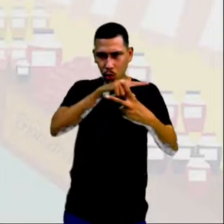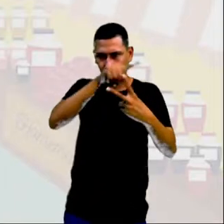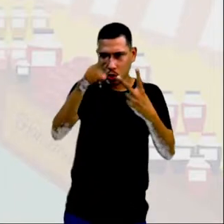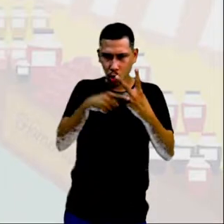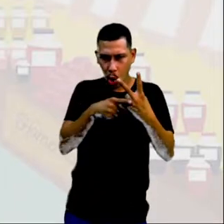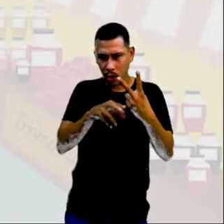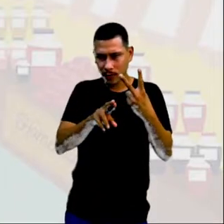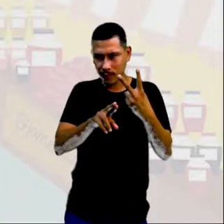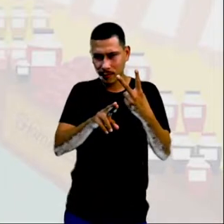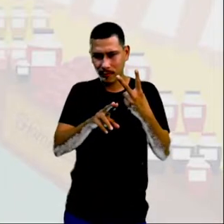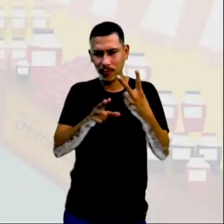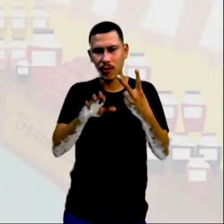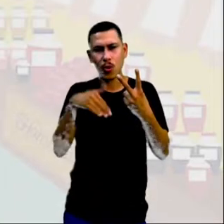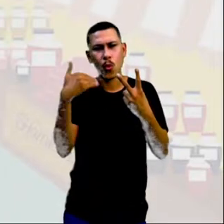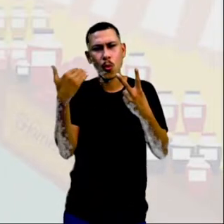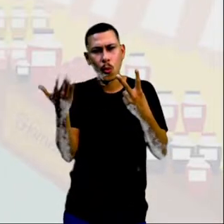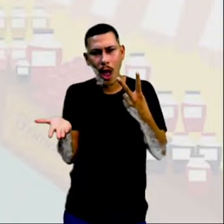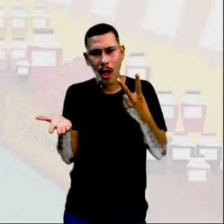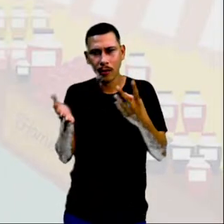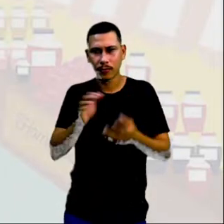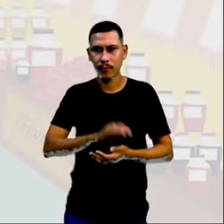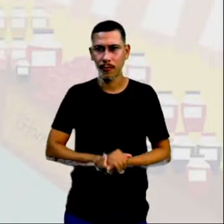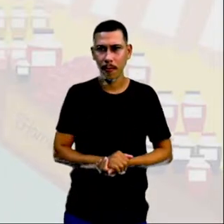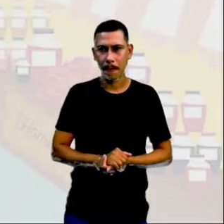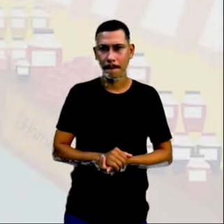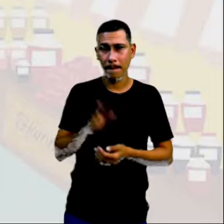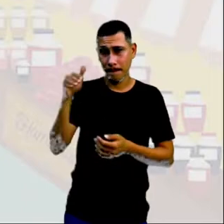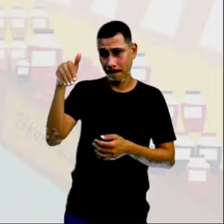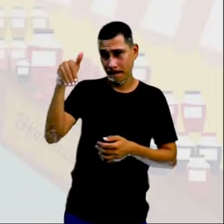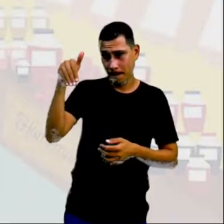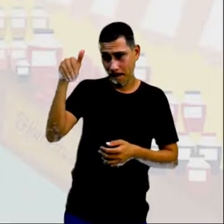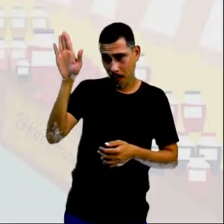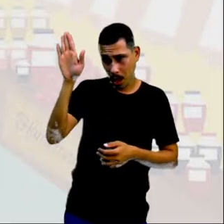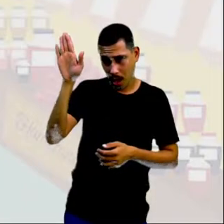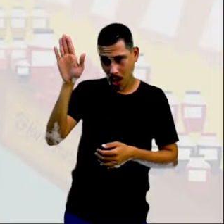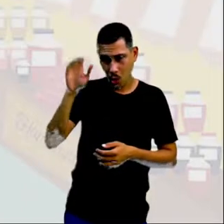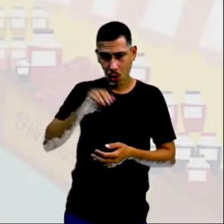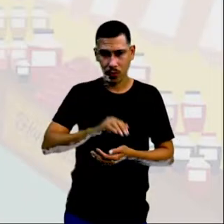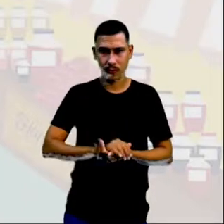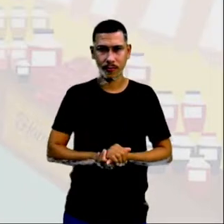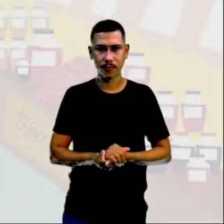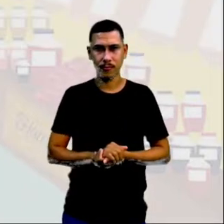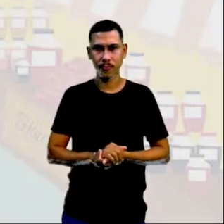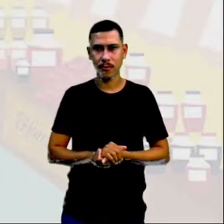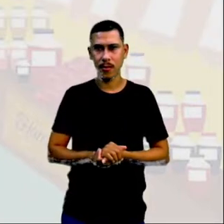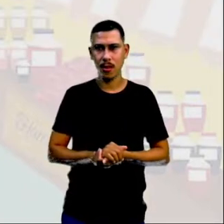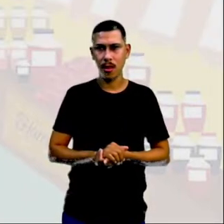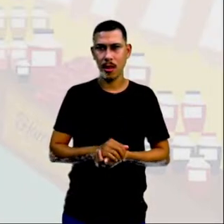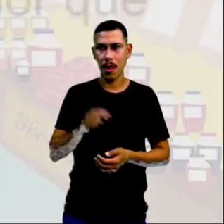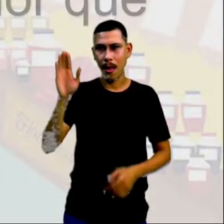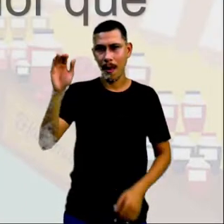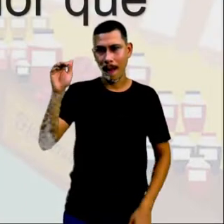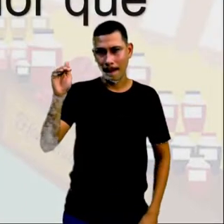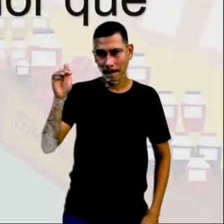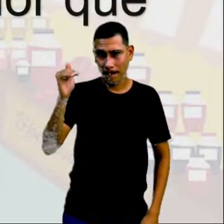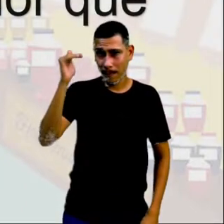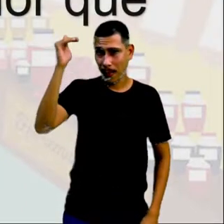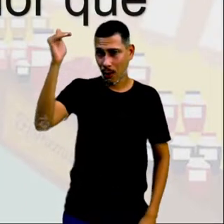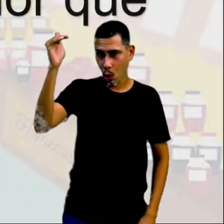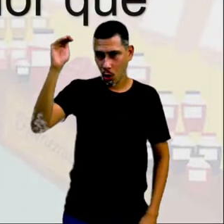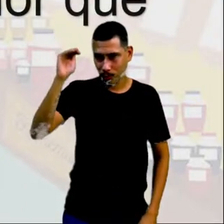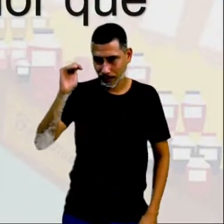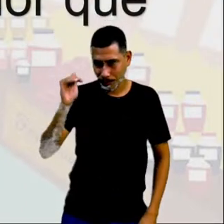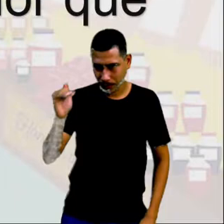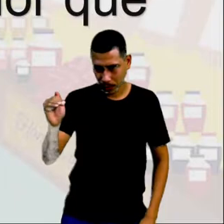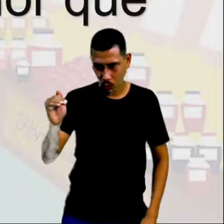O símbolo de maior que, tá certo? Que é esse símbolo daqui. E o símbolo do menor que